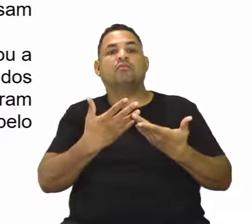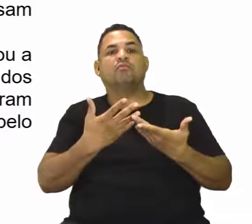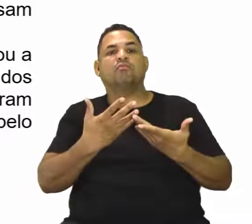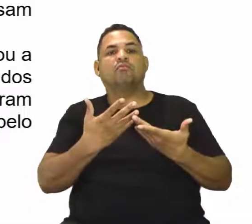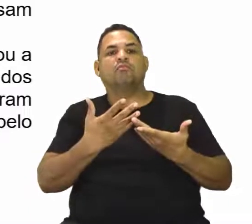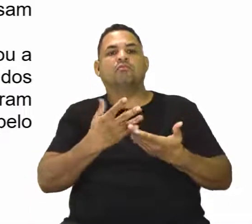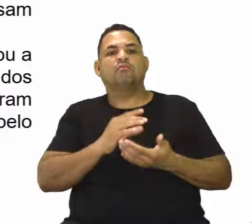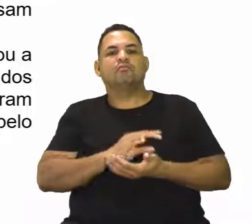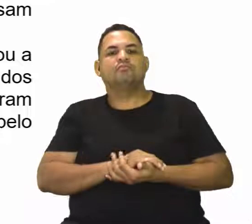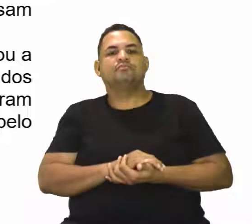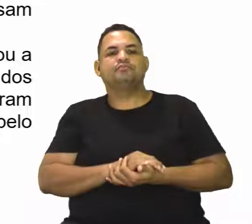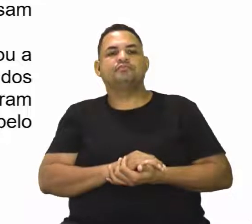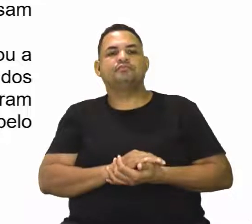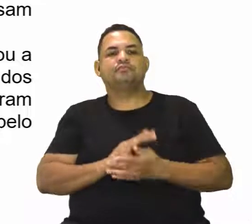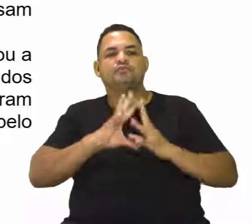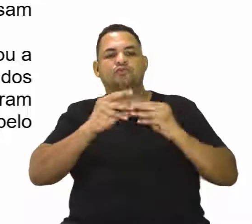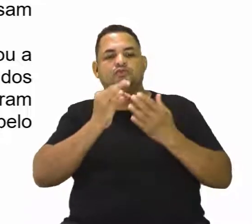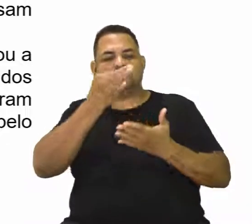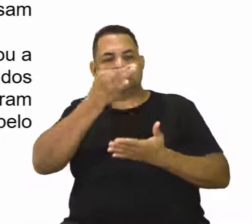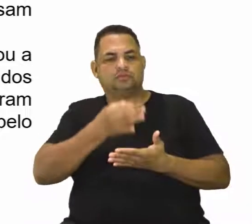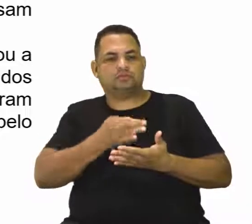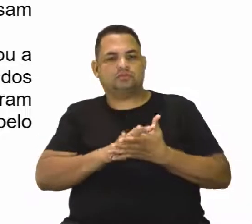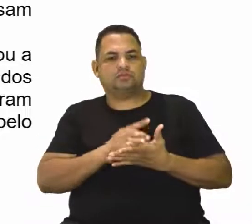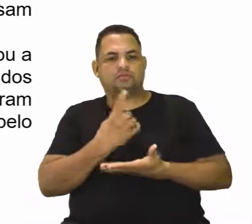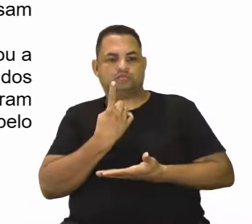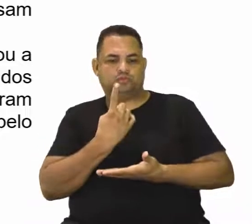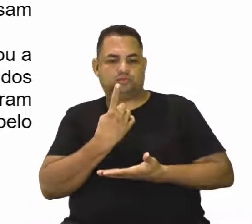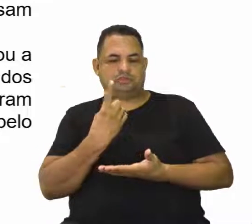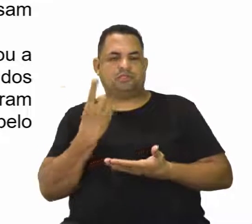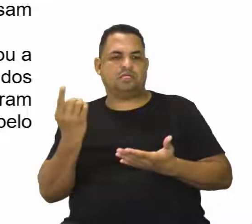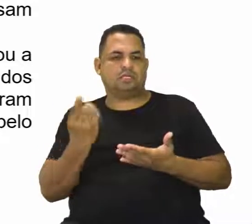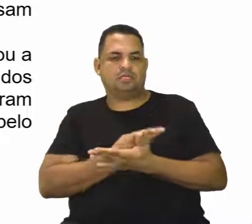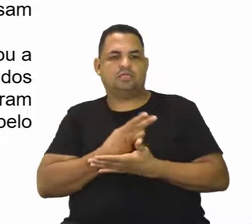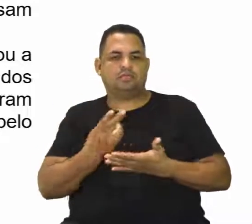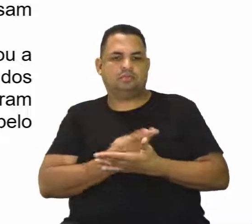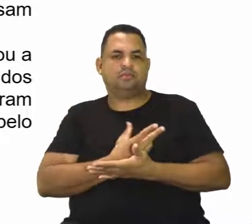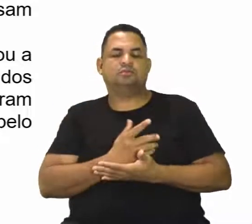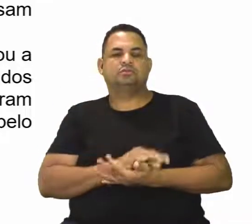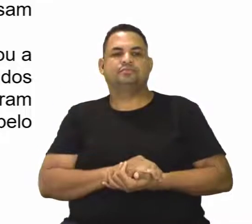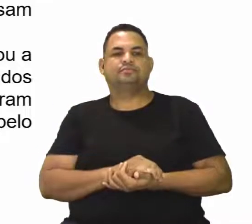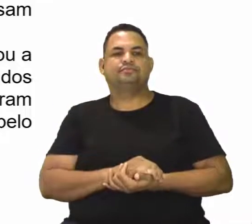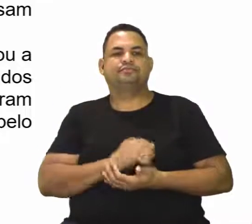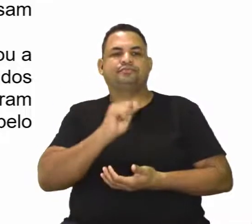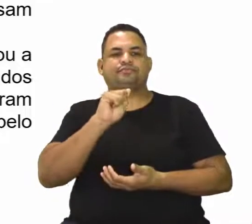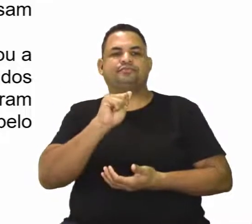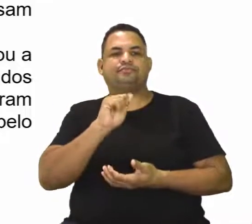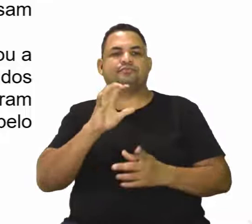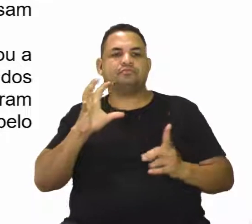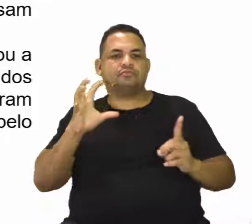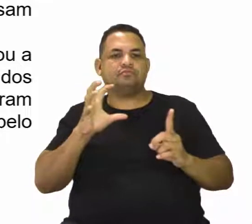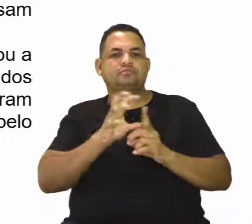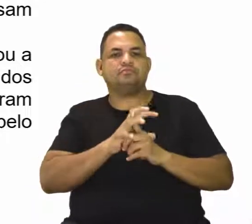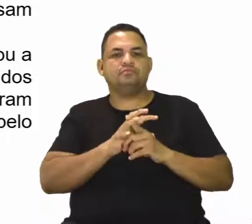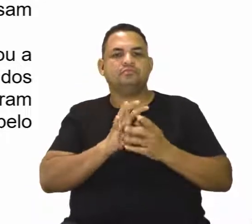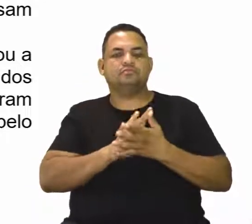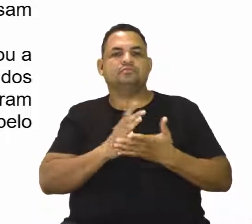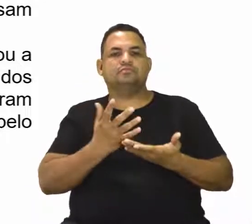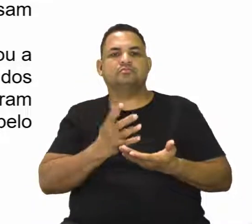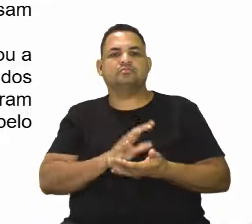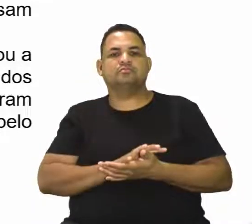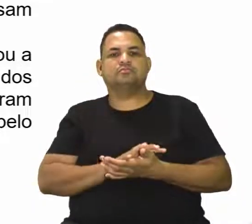Ou seja todos estão corretas menos uma e há os ataques